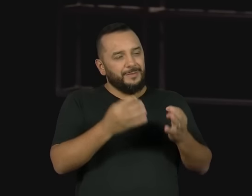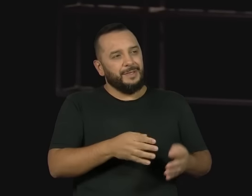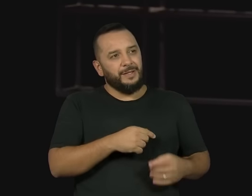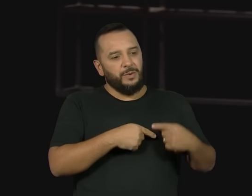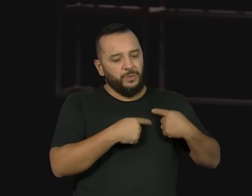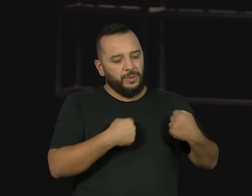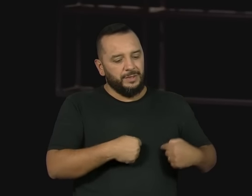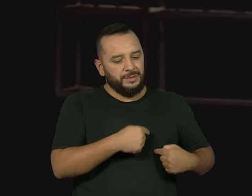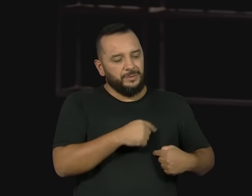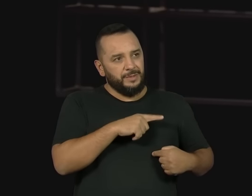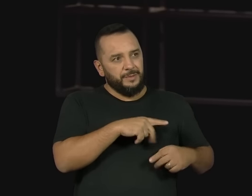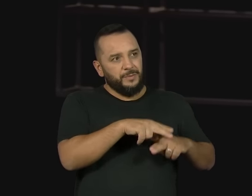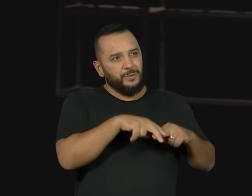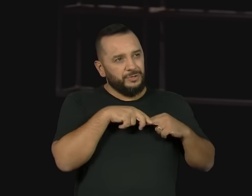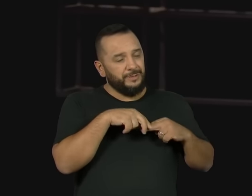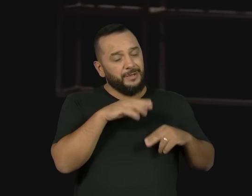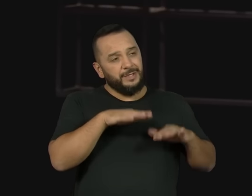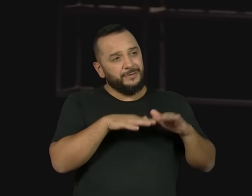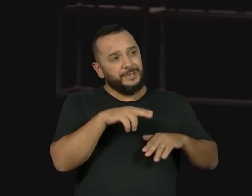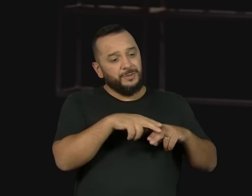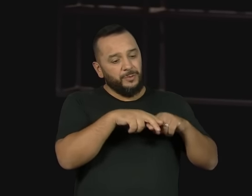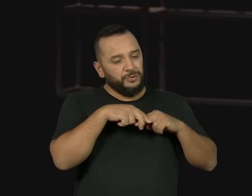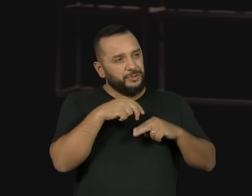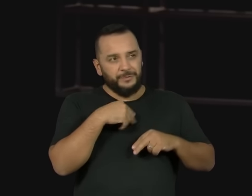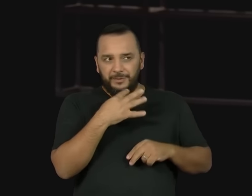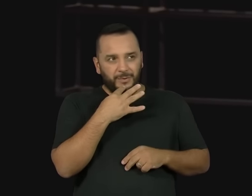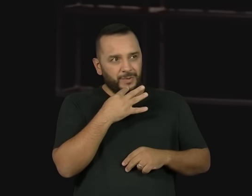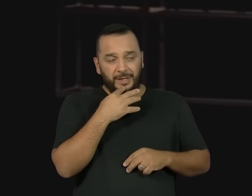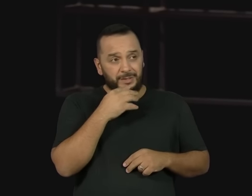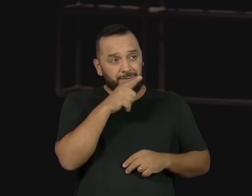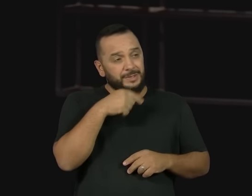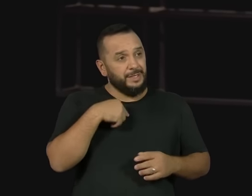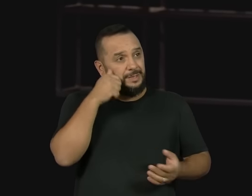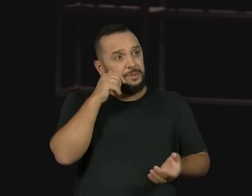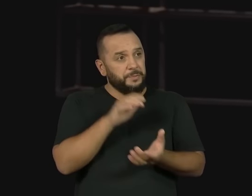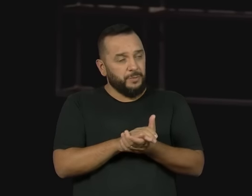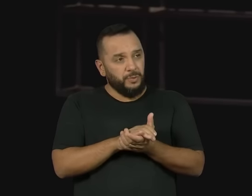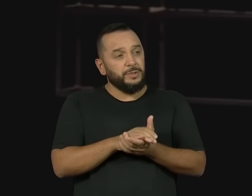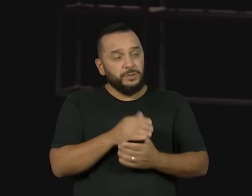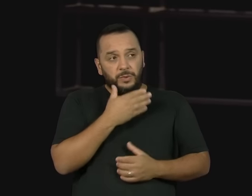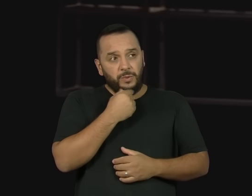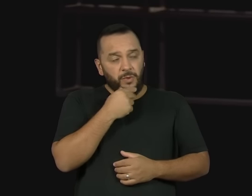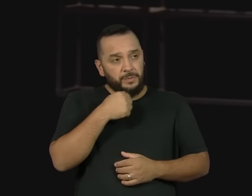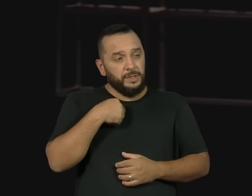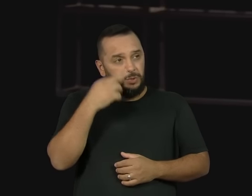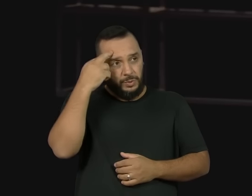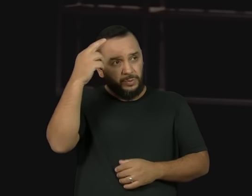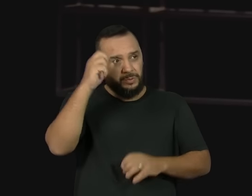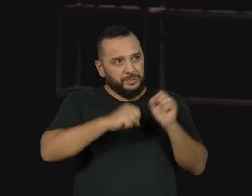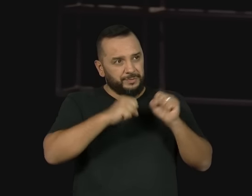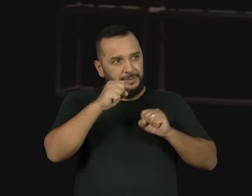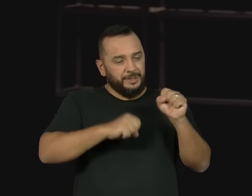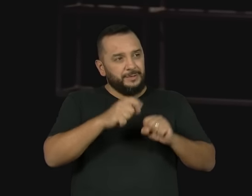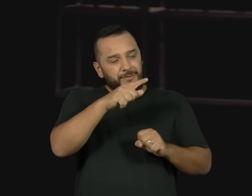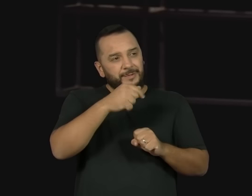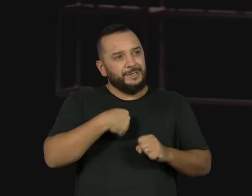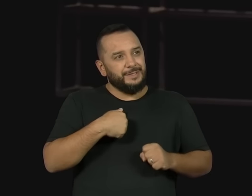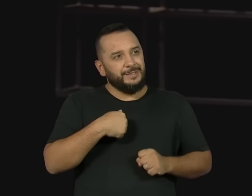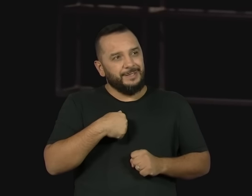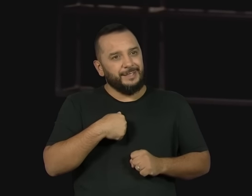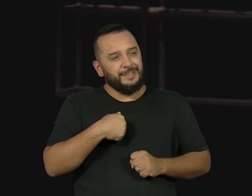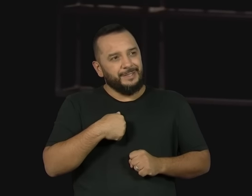razão desconhece. E eis que você, esposa de um importante executivo, né, embarca aí numa paixão